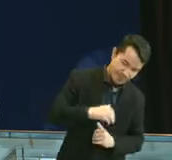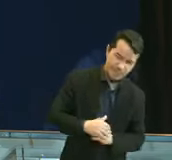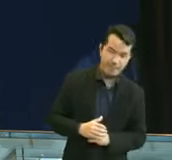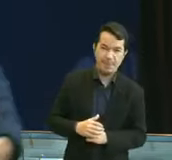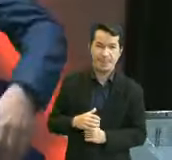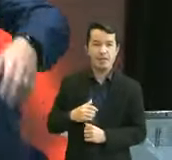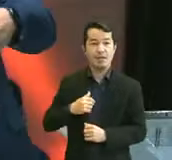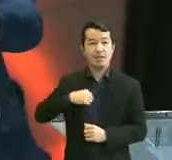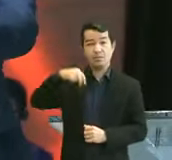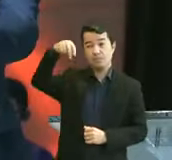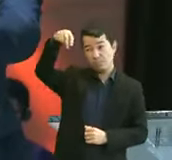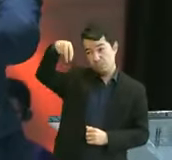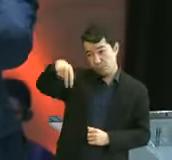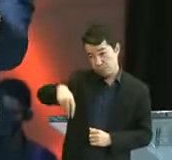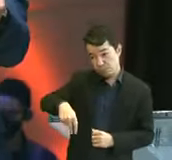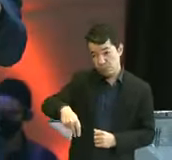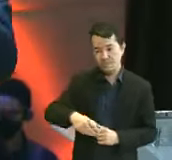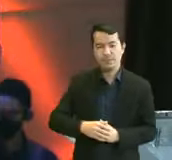Cheguei lá embaixo.